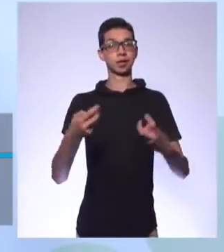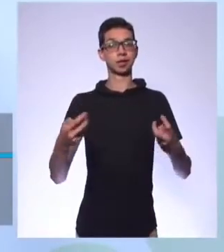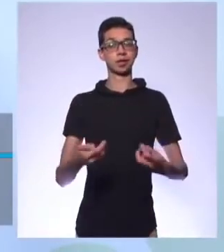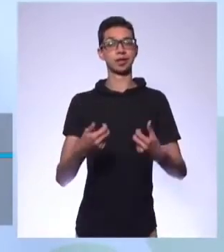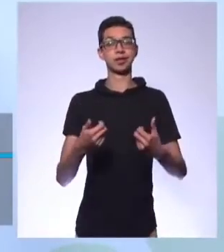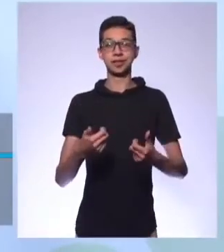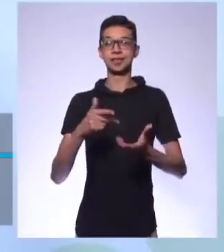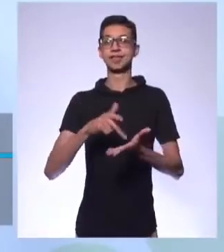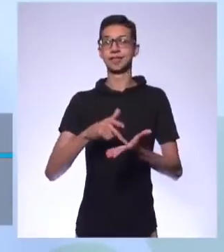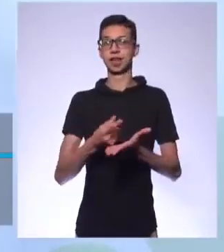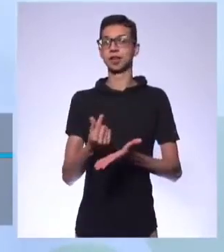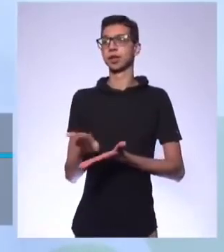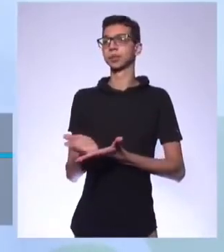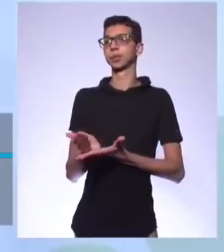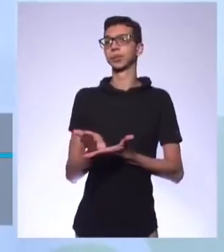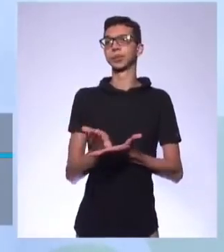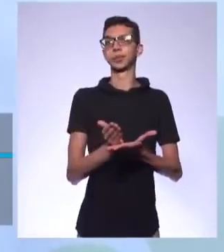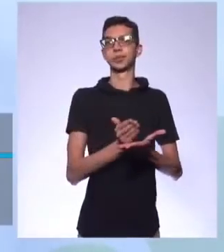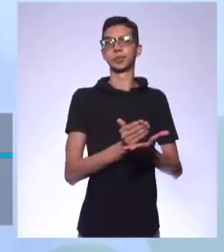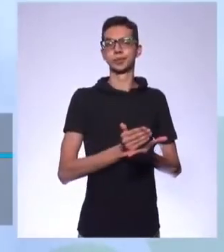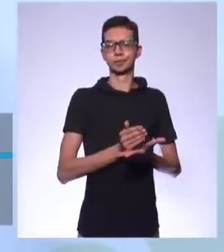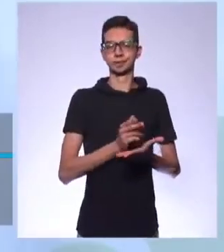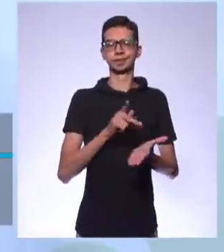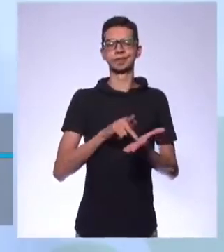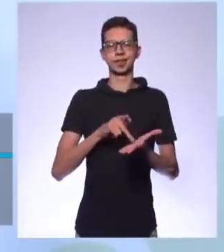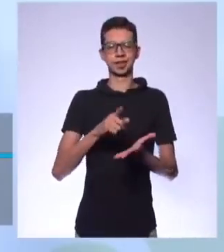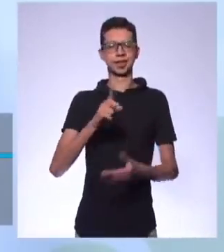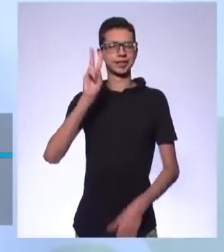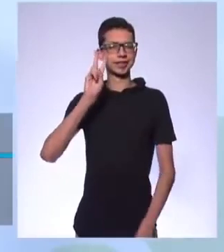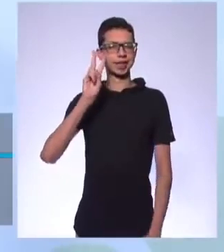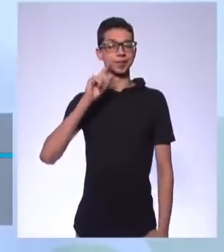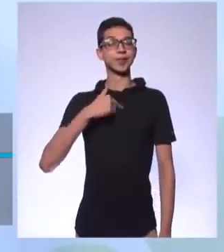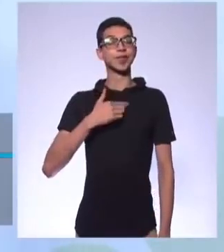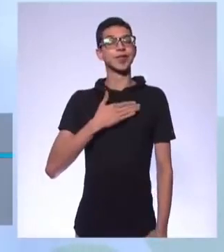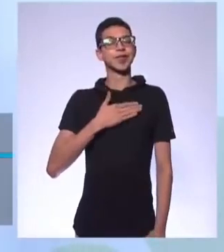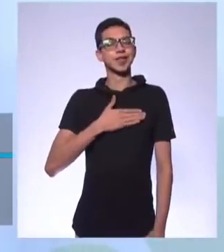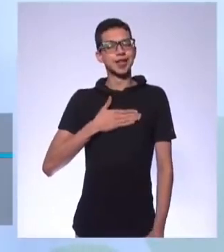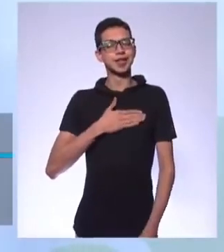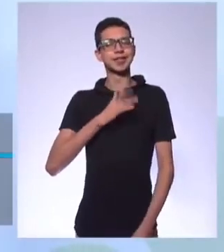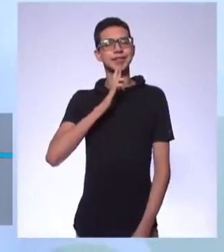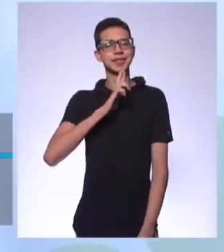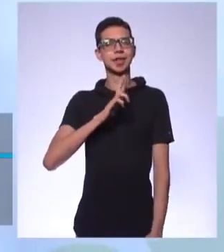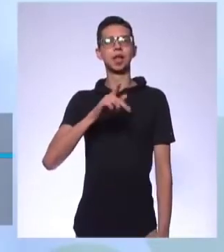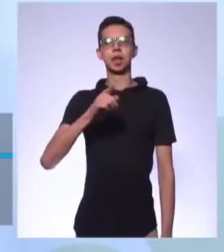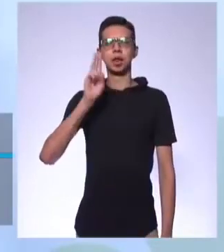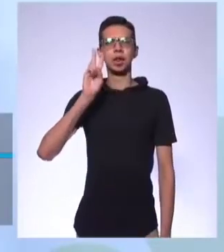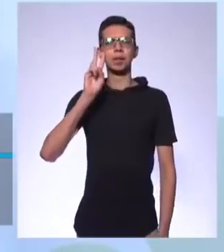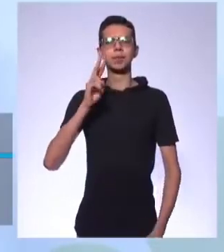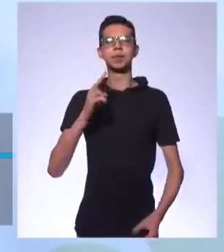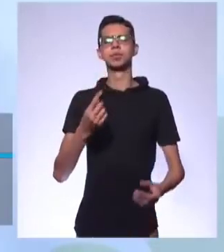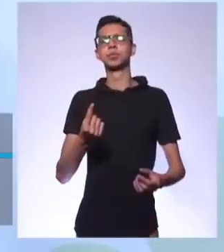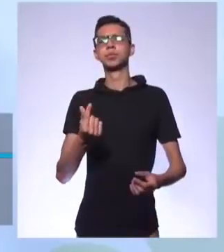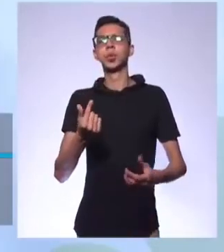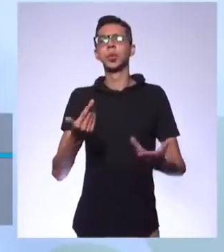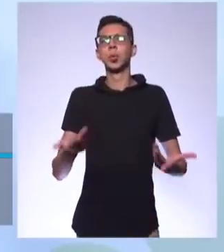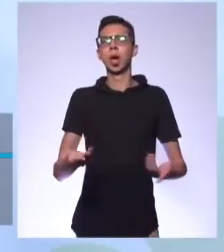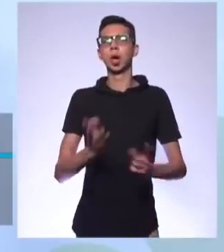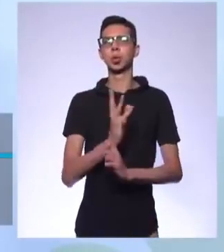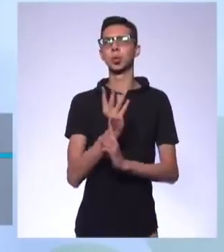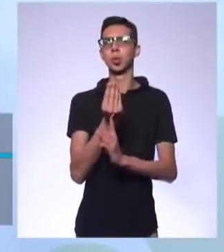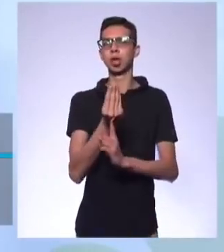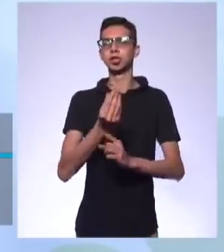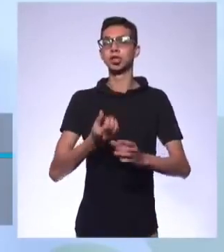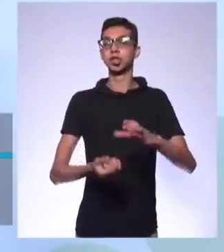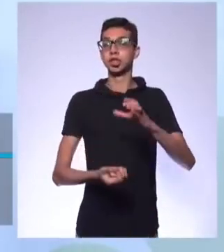feito para arrecadação. Lembra lá no início da aula que eu falei qual o valor de um produto artístico? Então, o quanto